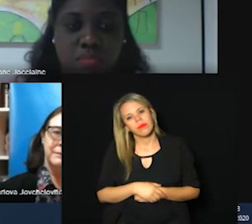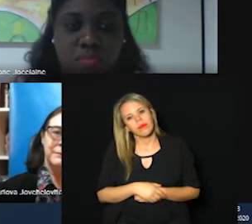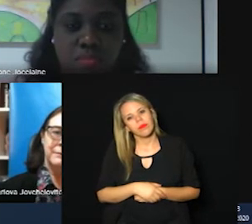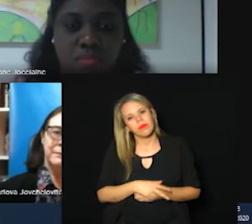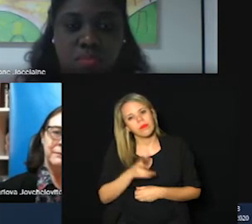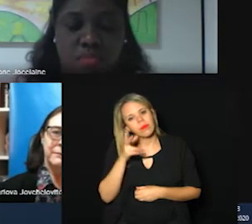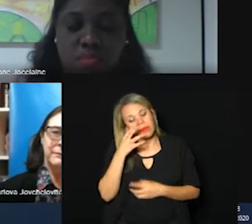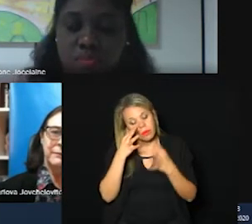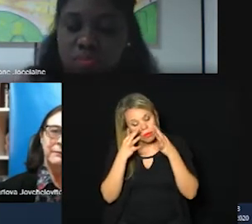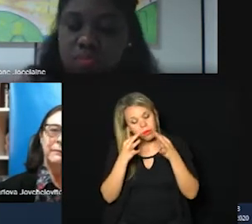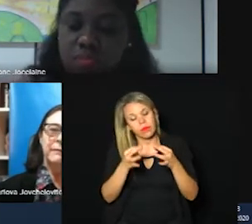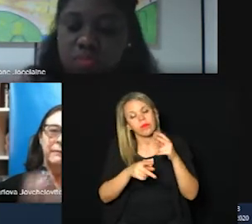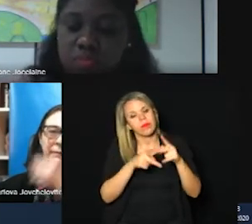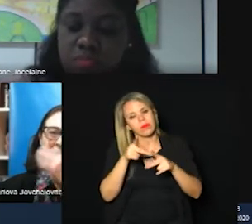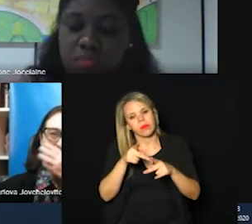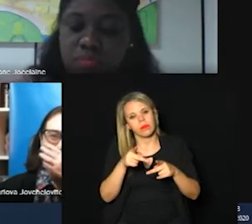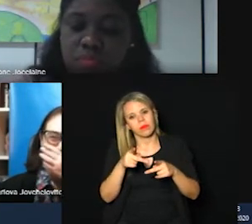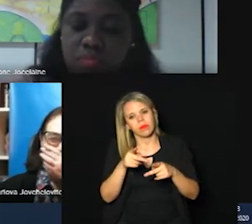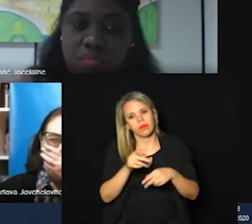o outro.